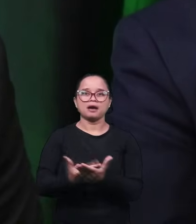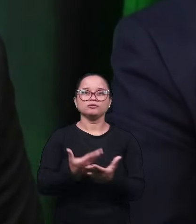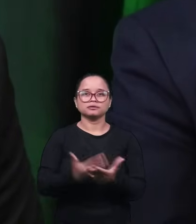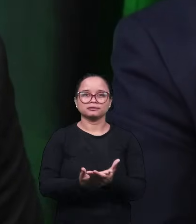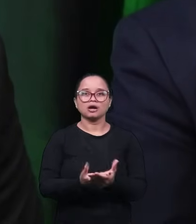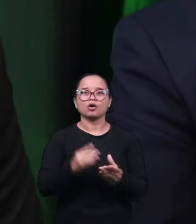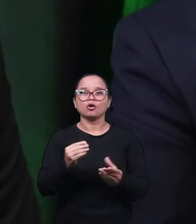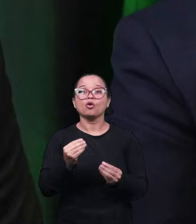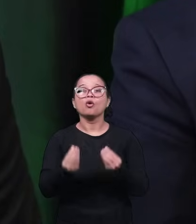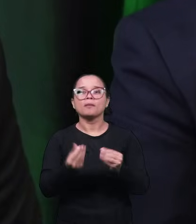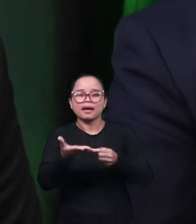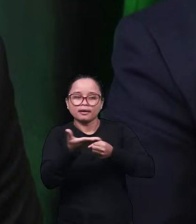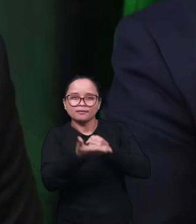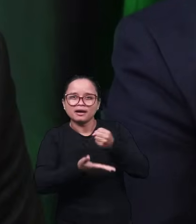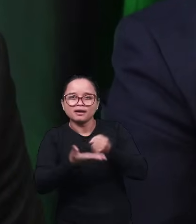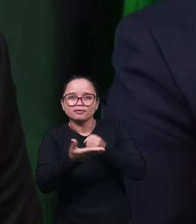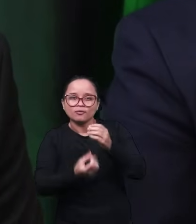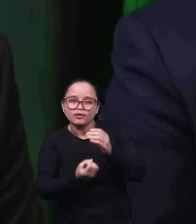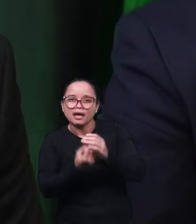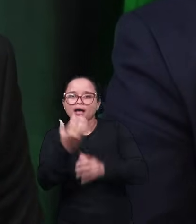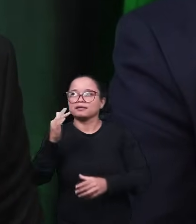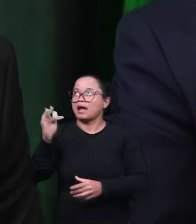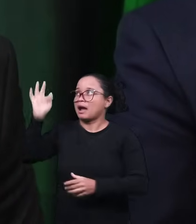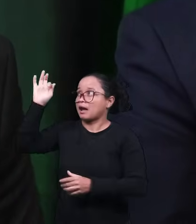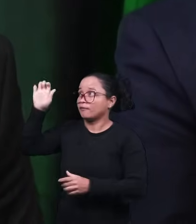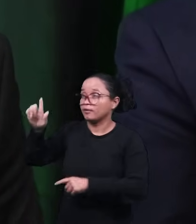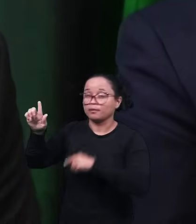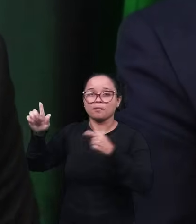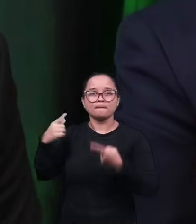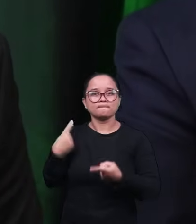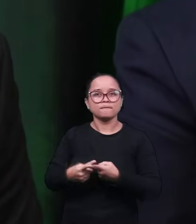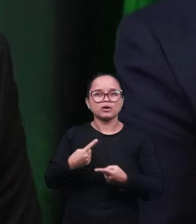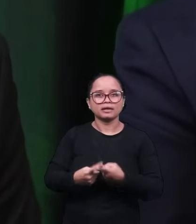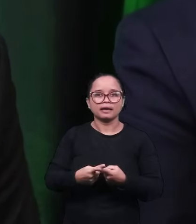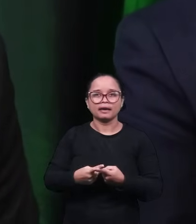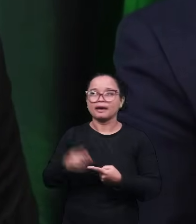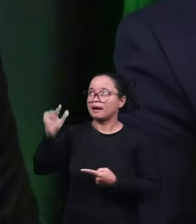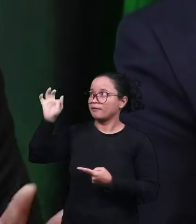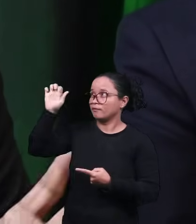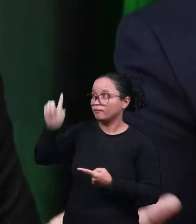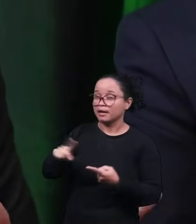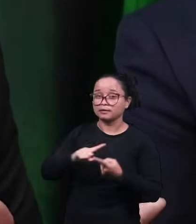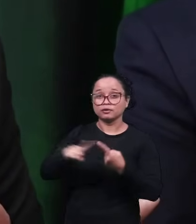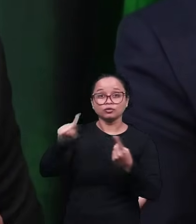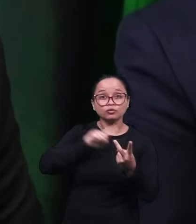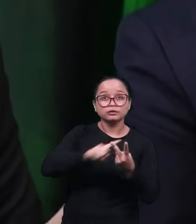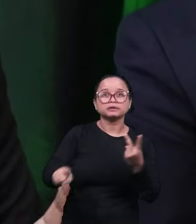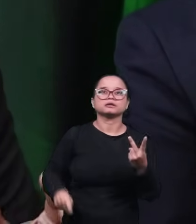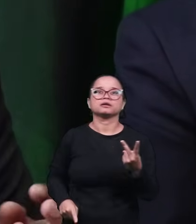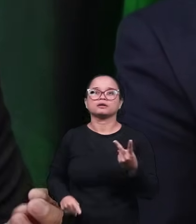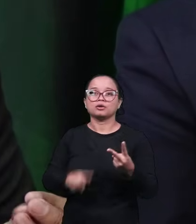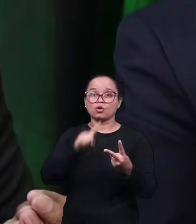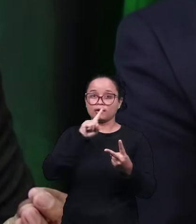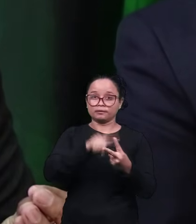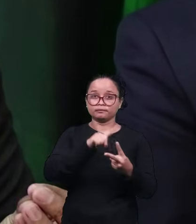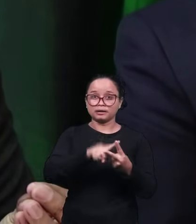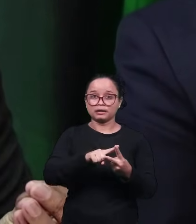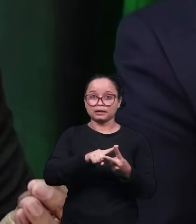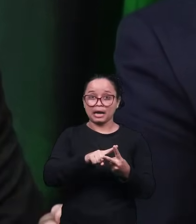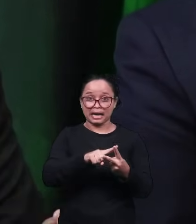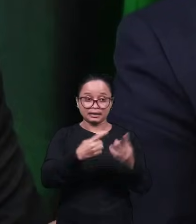fé. As origens da fé. Porque a fé, ela tem duas origens, como foi dito. Uma do